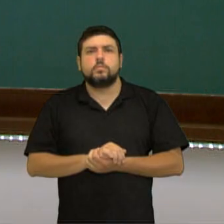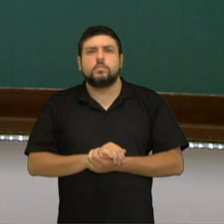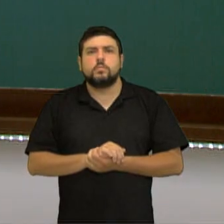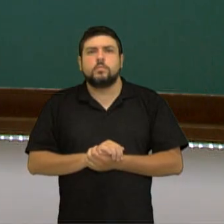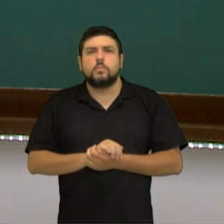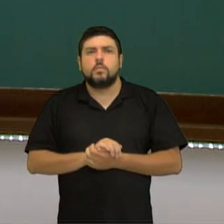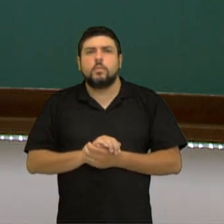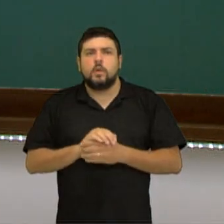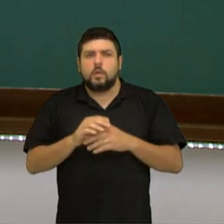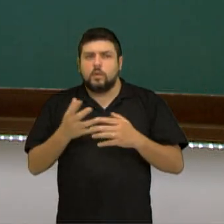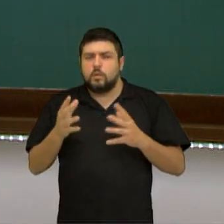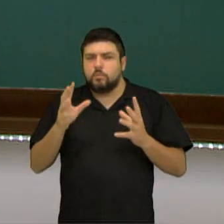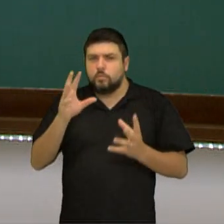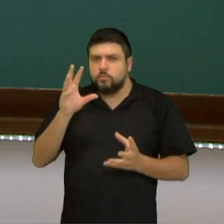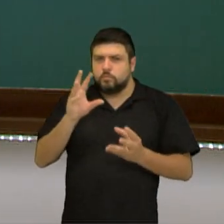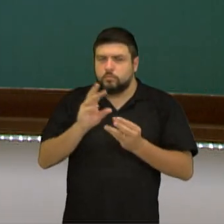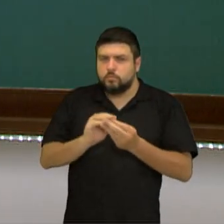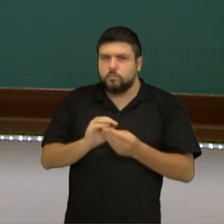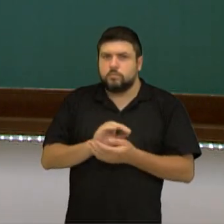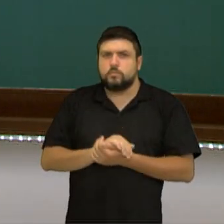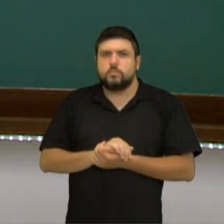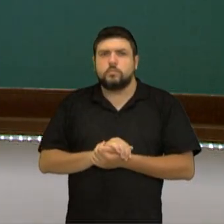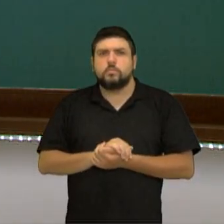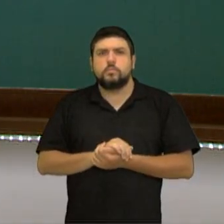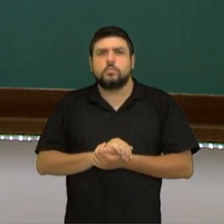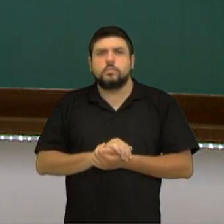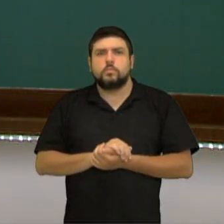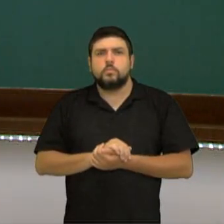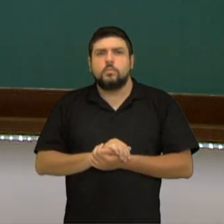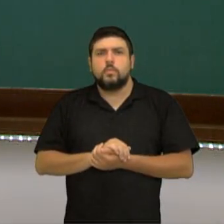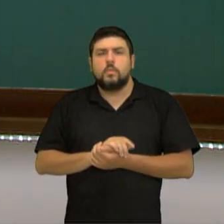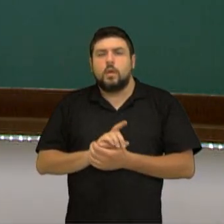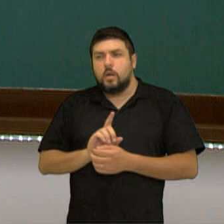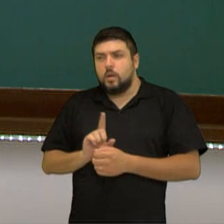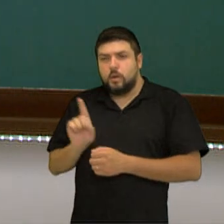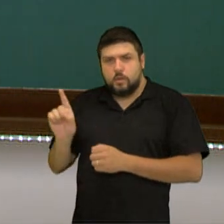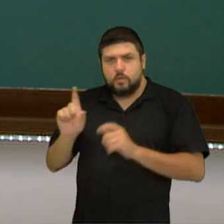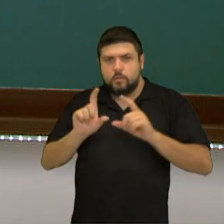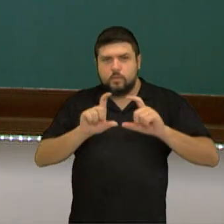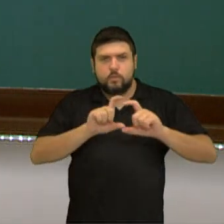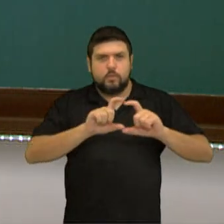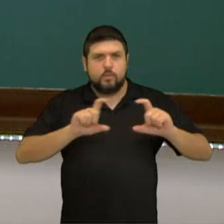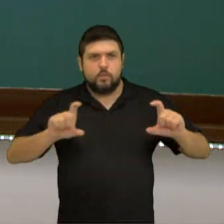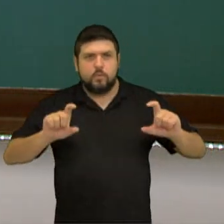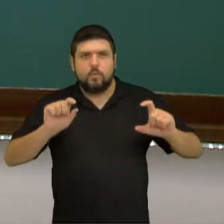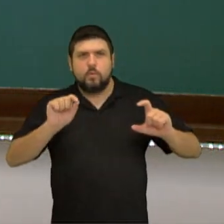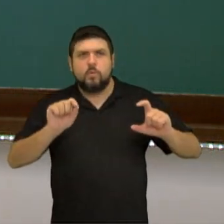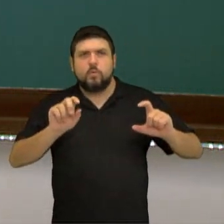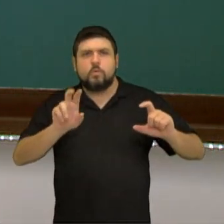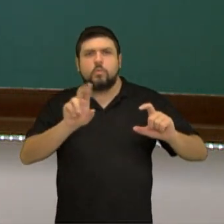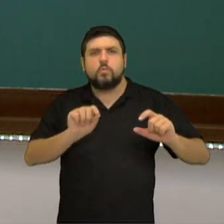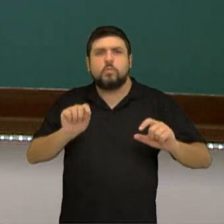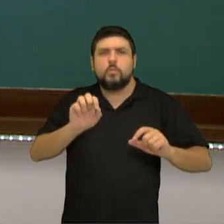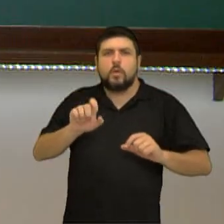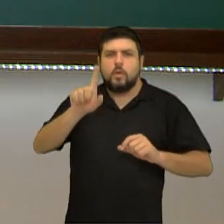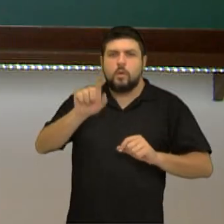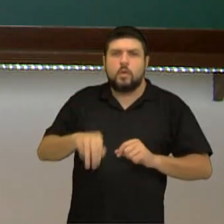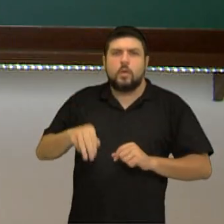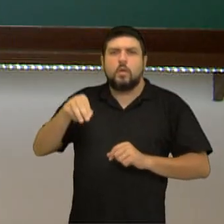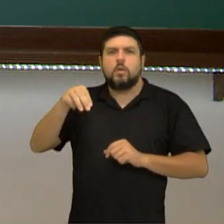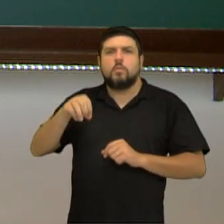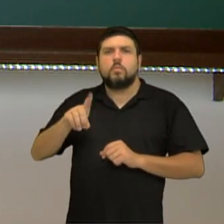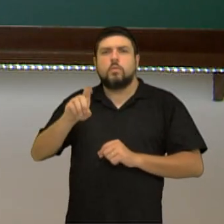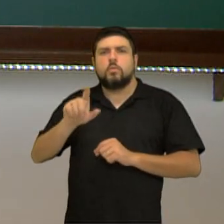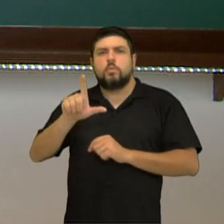definir o seguinte. Aqui eu estou trabalhando com a fórmula no seu formato de módulo. Ou seja, eu estou